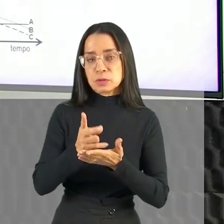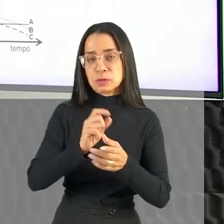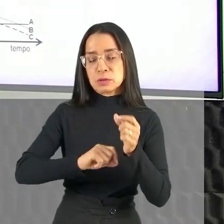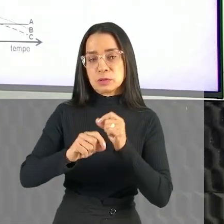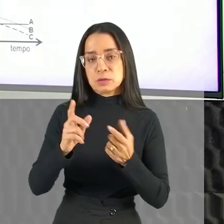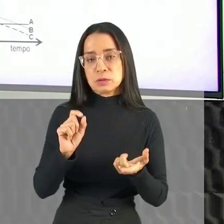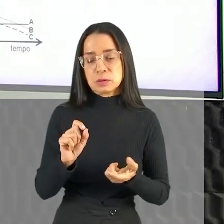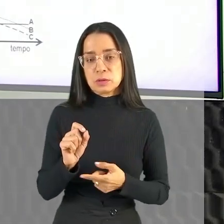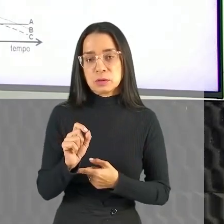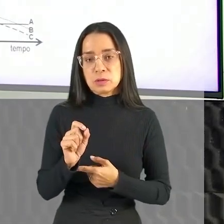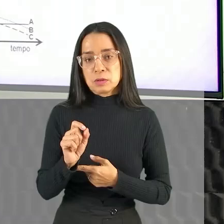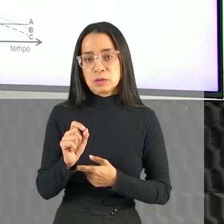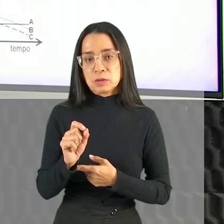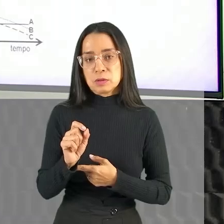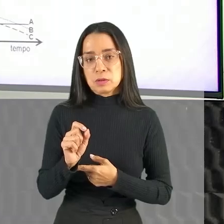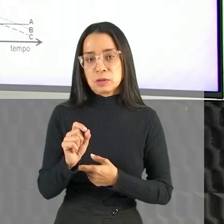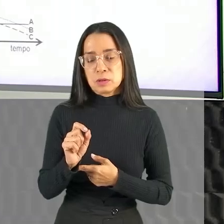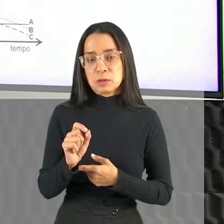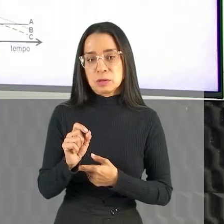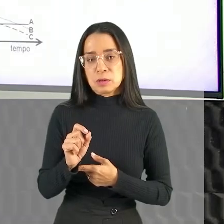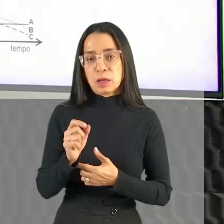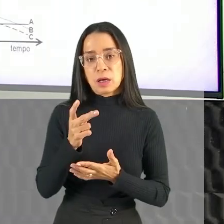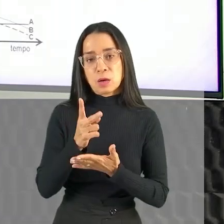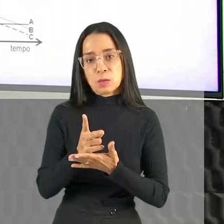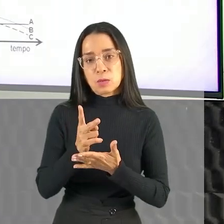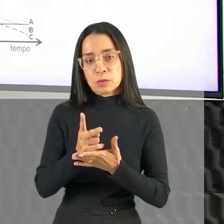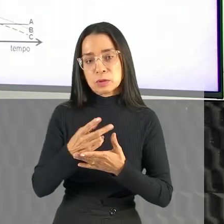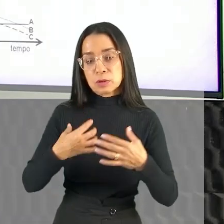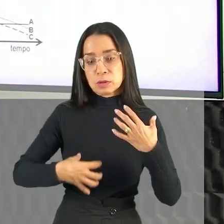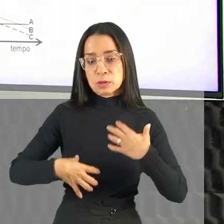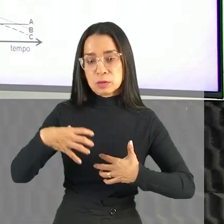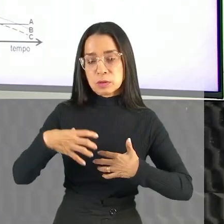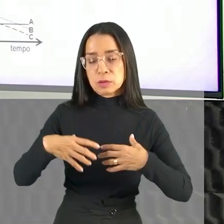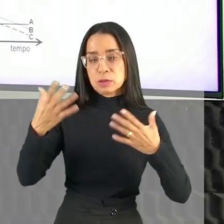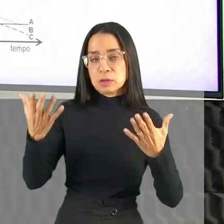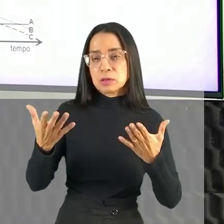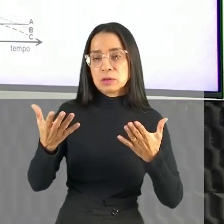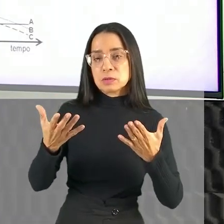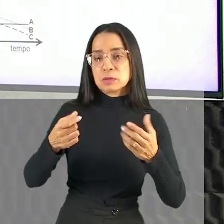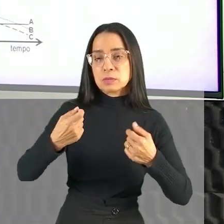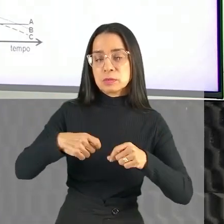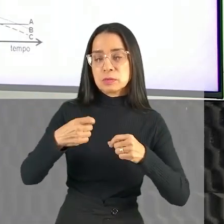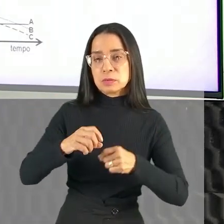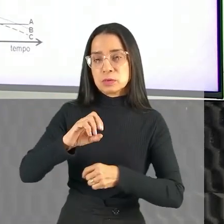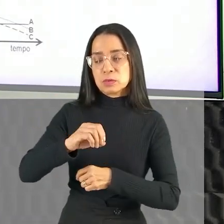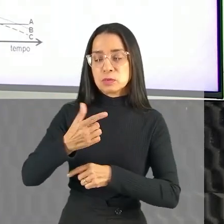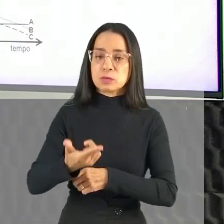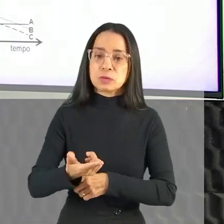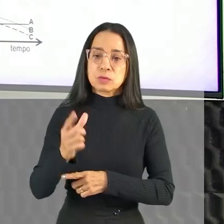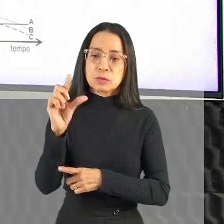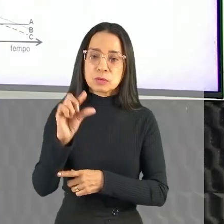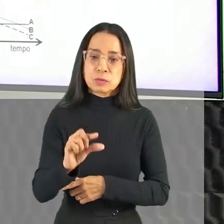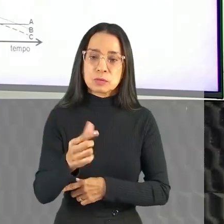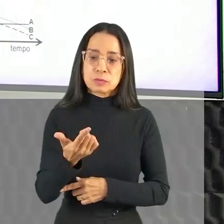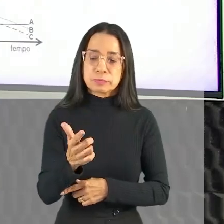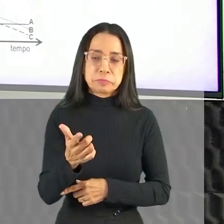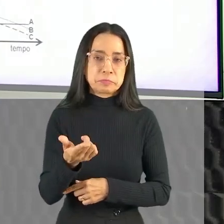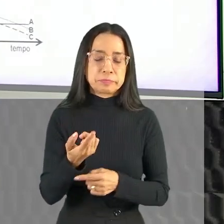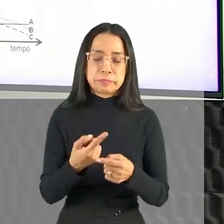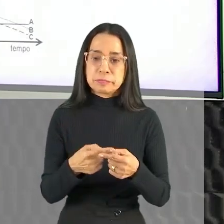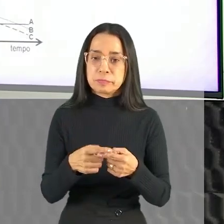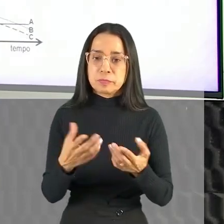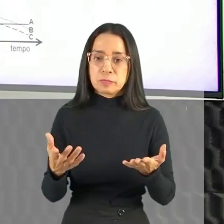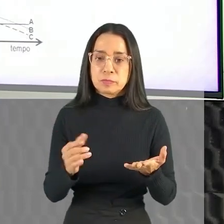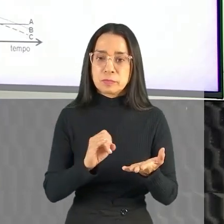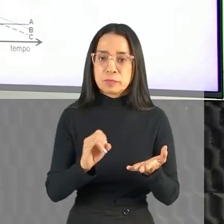se mantém, a quantidade de organismos que dependem de oxigênio diminui. Não tem porquê. Se a quantidade de oxigênio